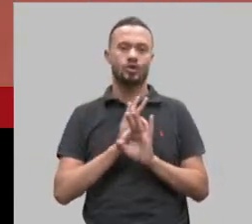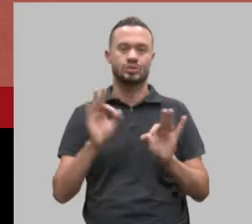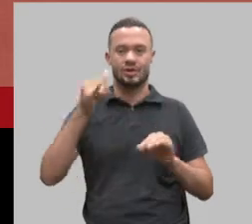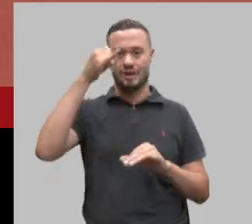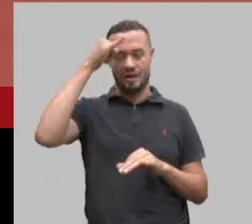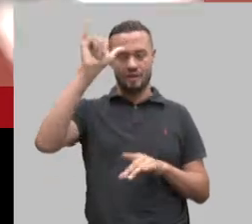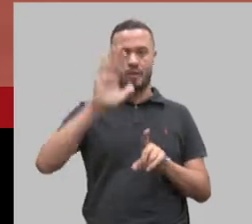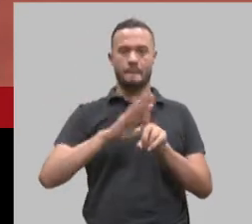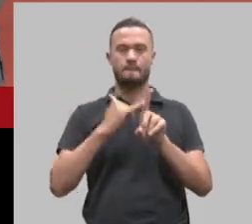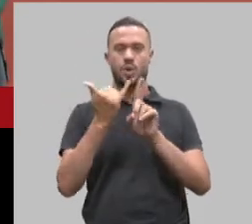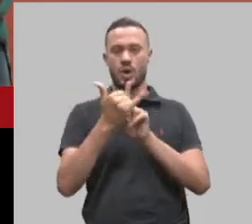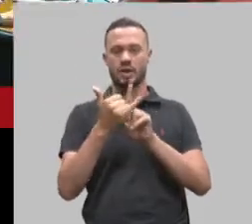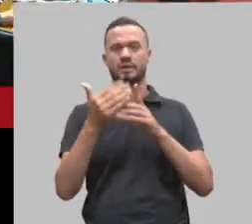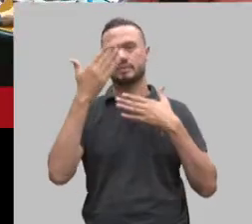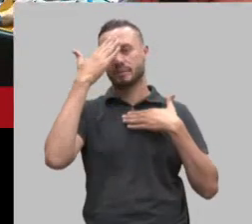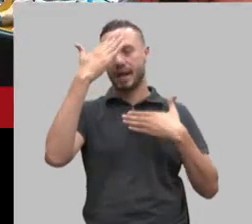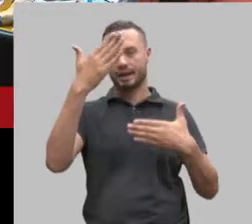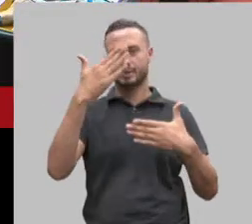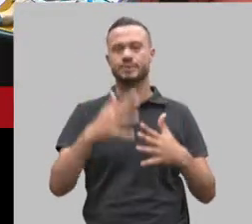bullying